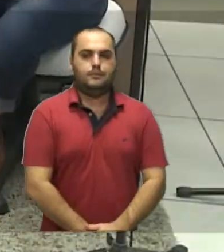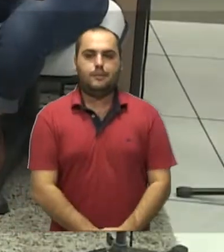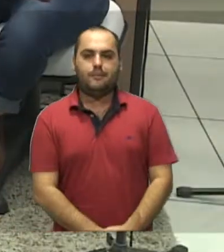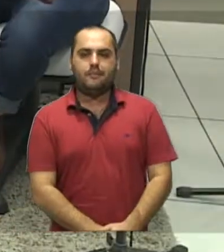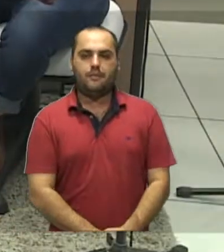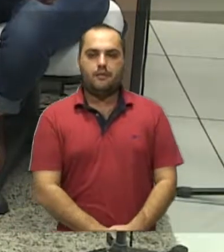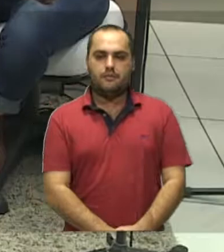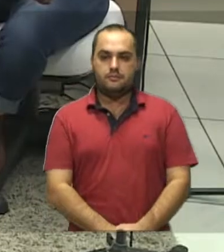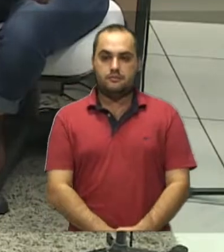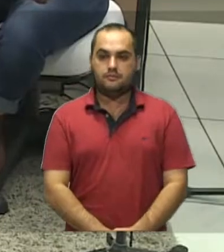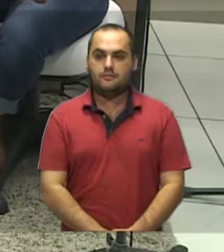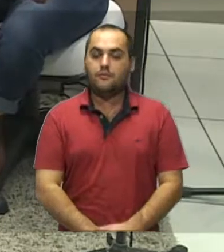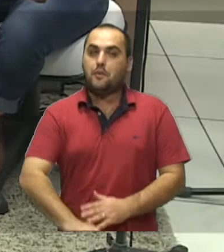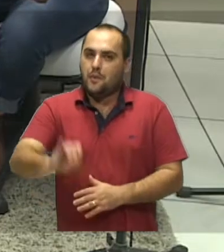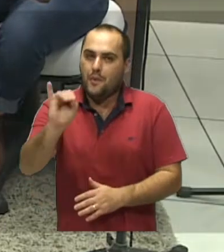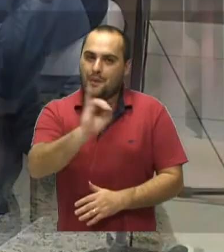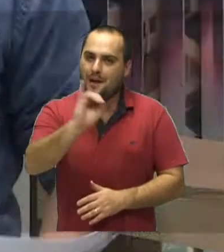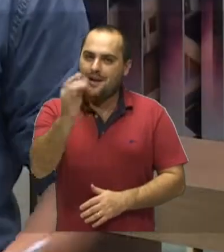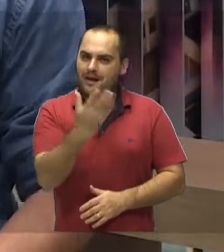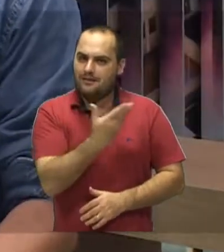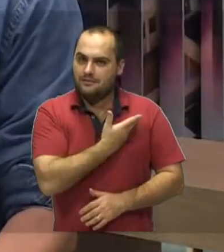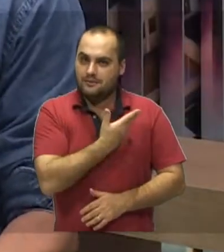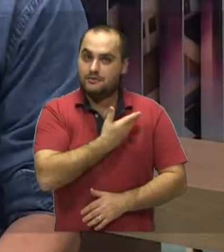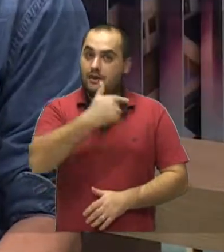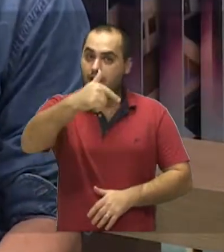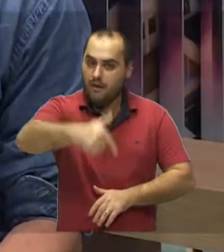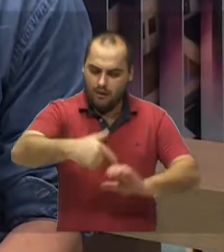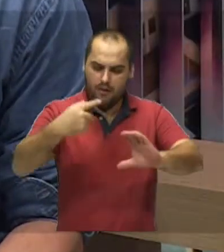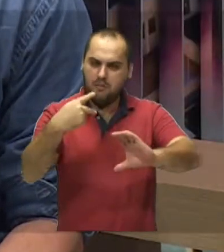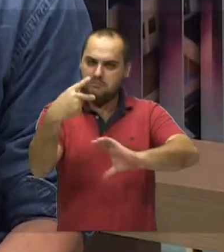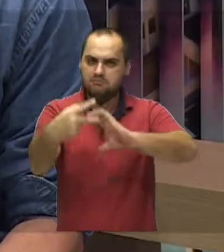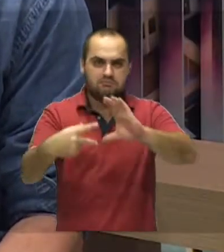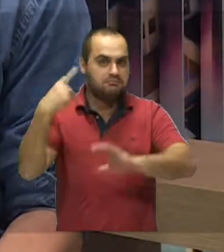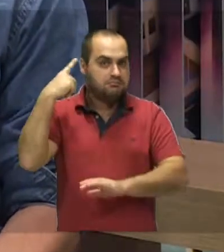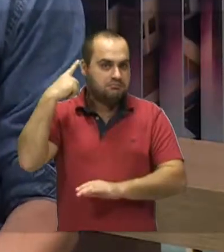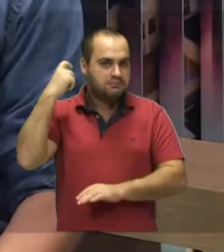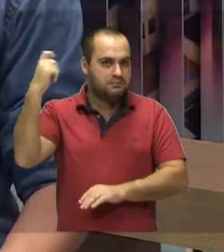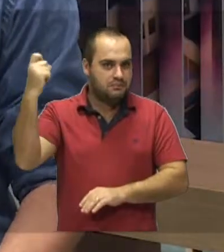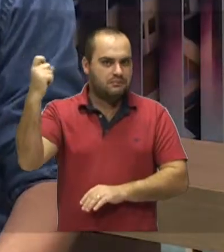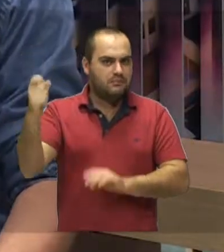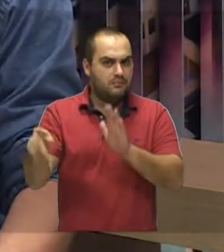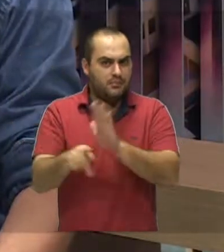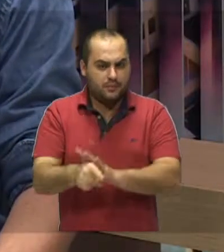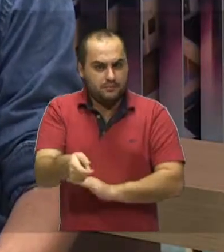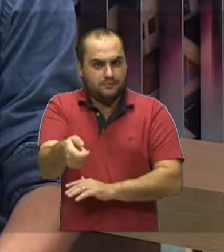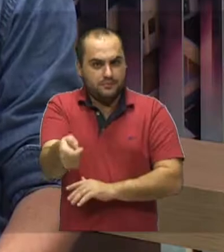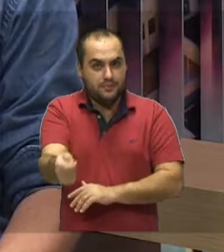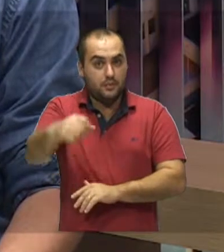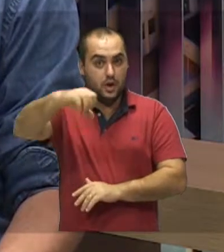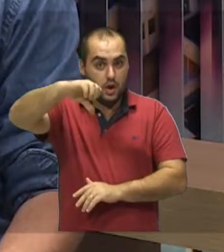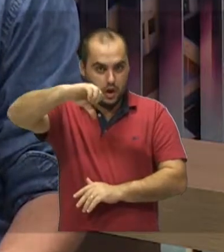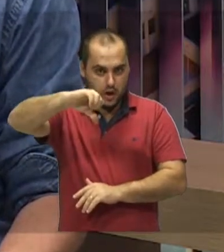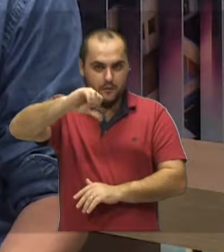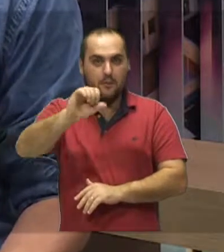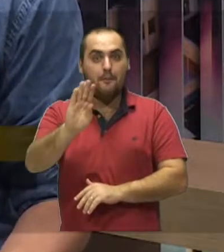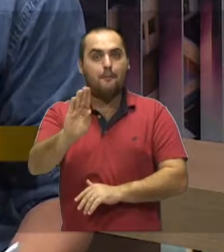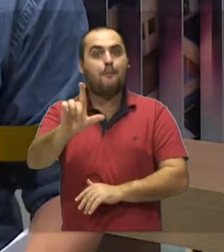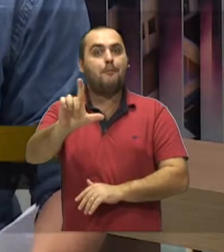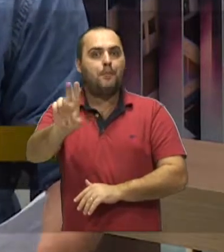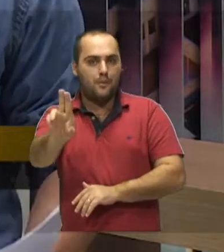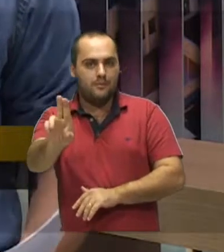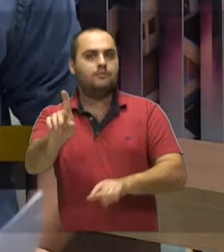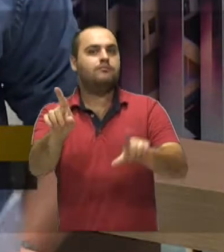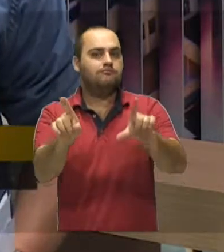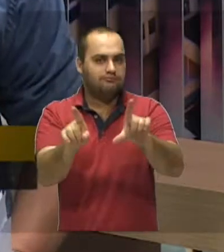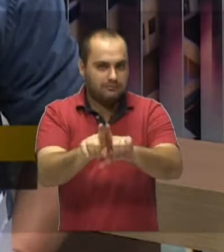Olá, amigos! Está no ar mais um Câmara Acústica pelo canal 9 da Blue TV e também pelo canal da Câmara